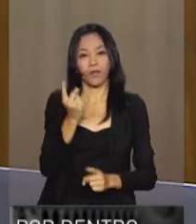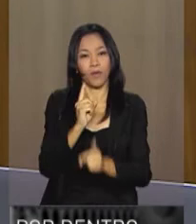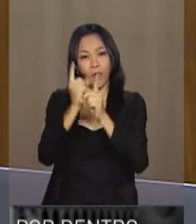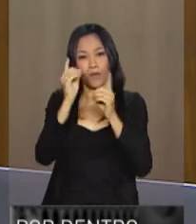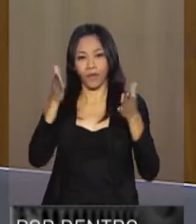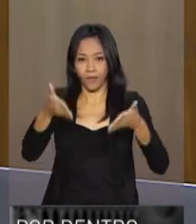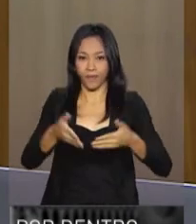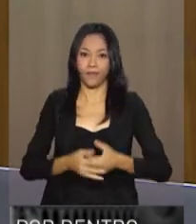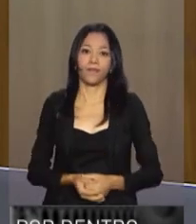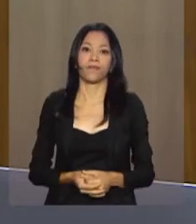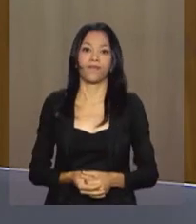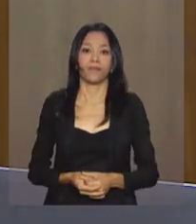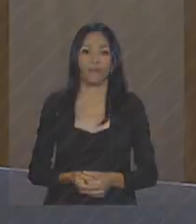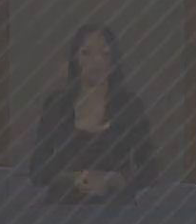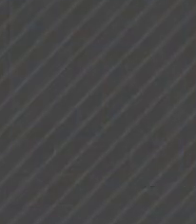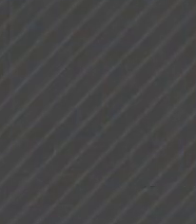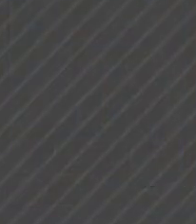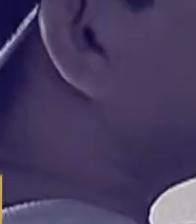dentro do governo